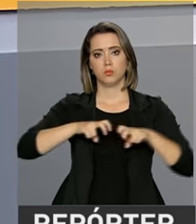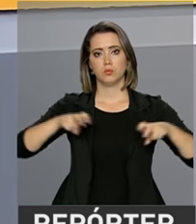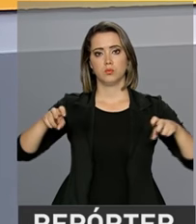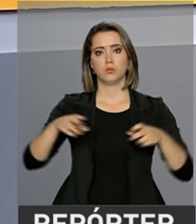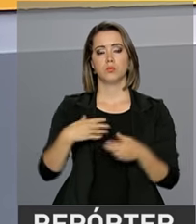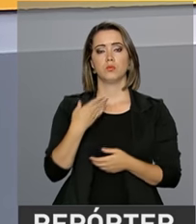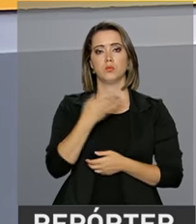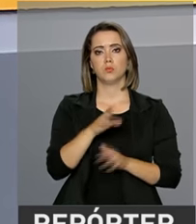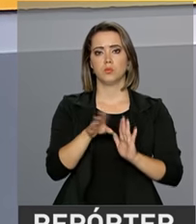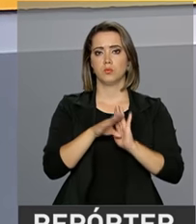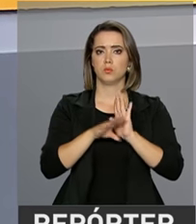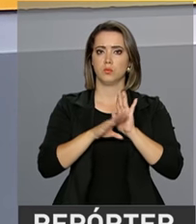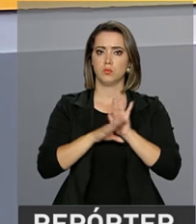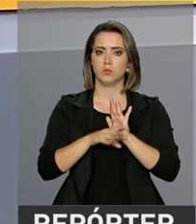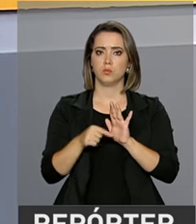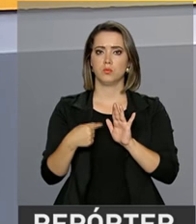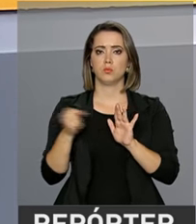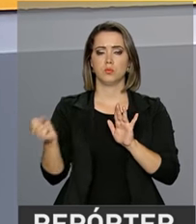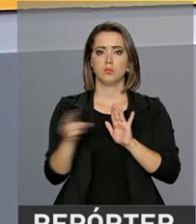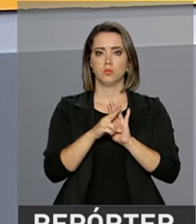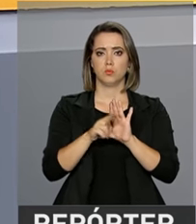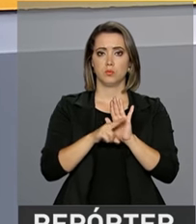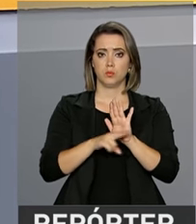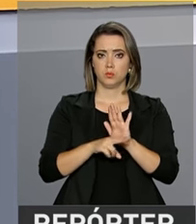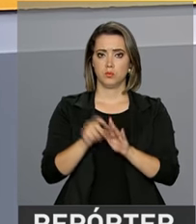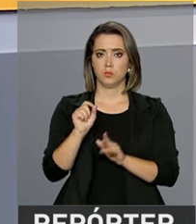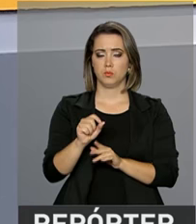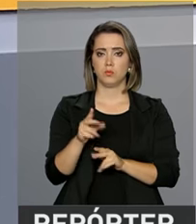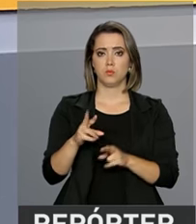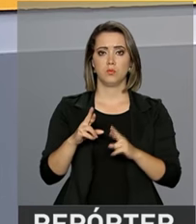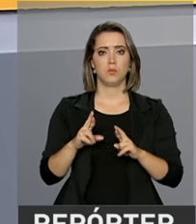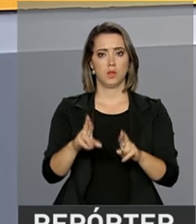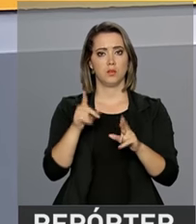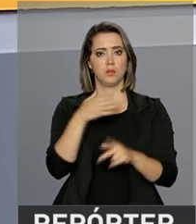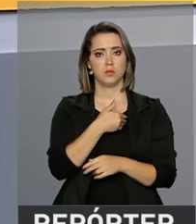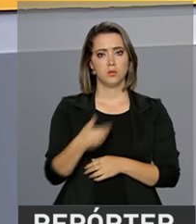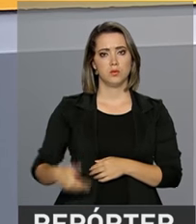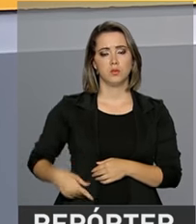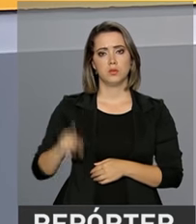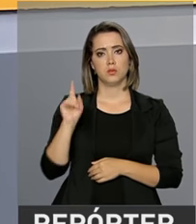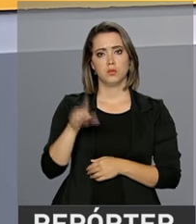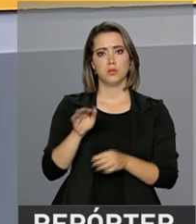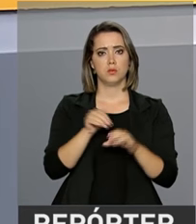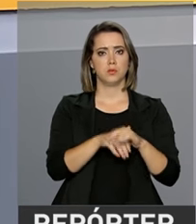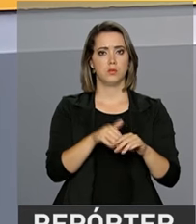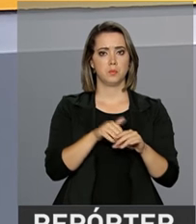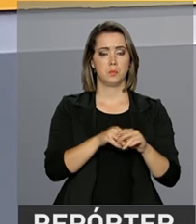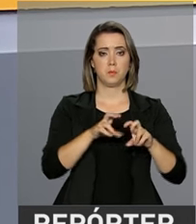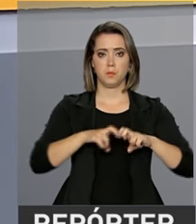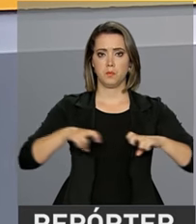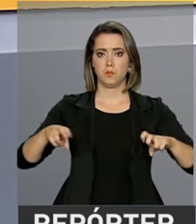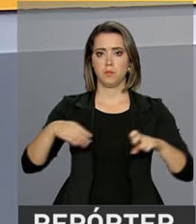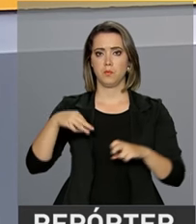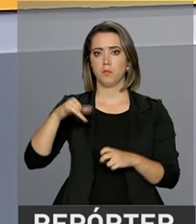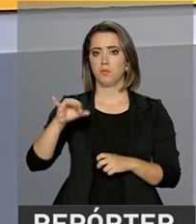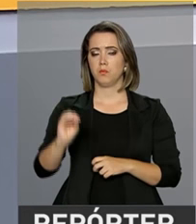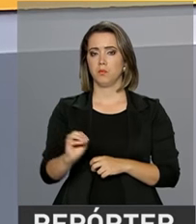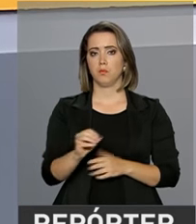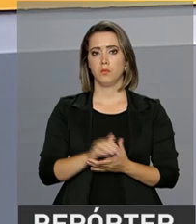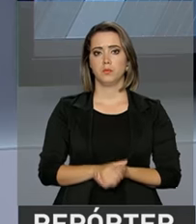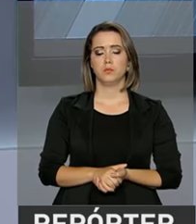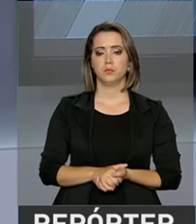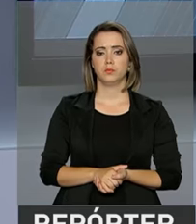plenário. Sobre o projeto da reforma da Previdência, a expectativa do governo é que ele seja votado em plenário no início de